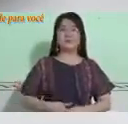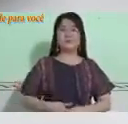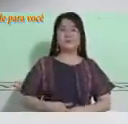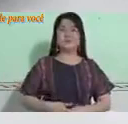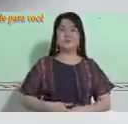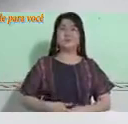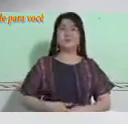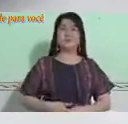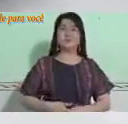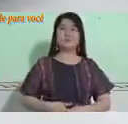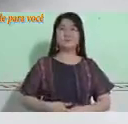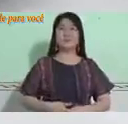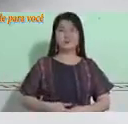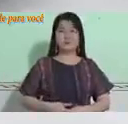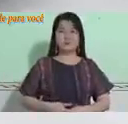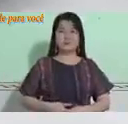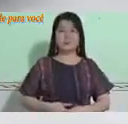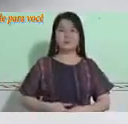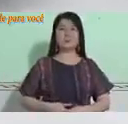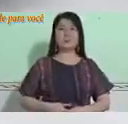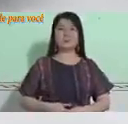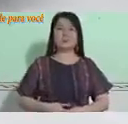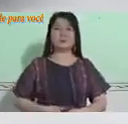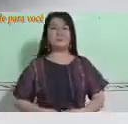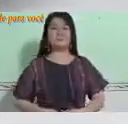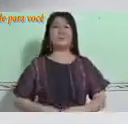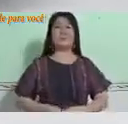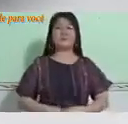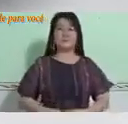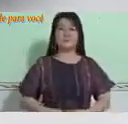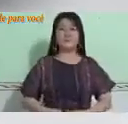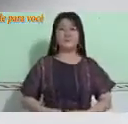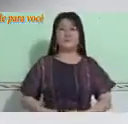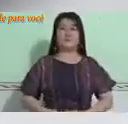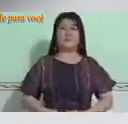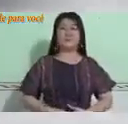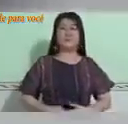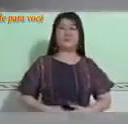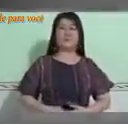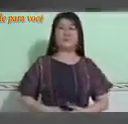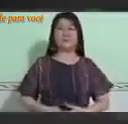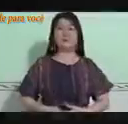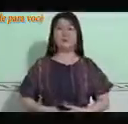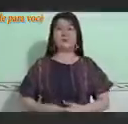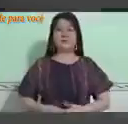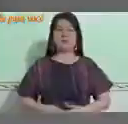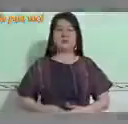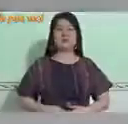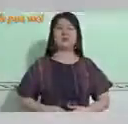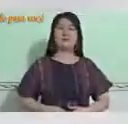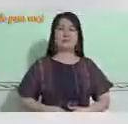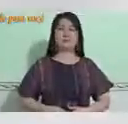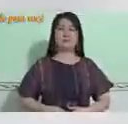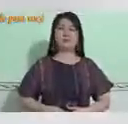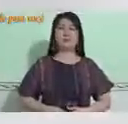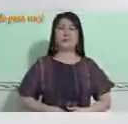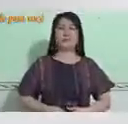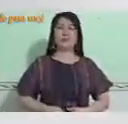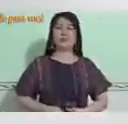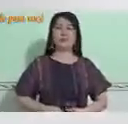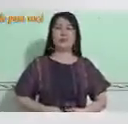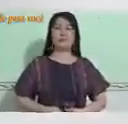e acento agudo NICA ONDERAREL IZAR O EXAME vírgula para não ter que repetir o procedimento por